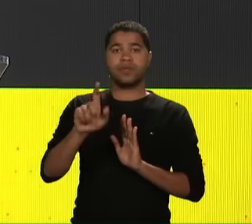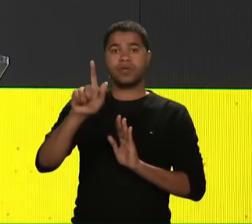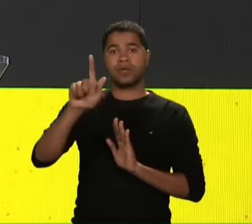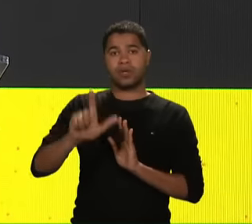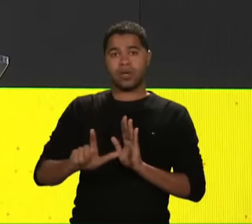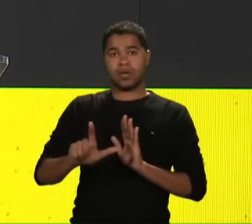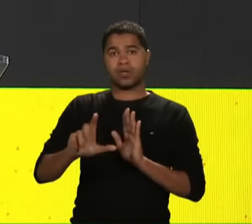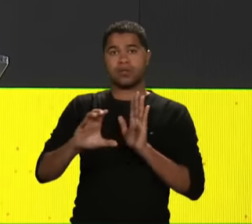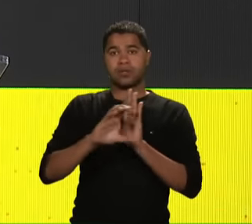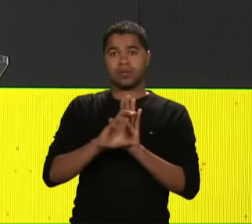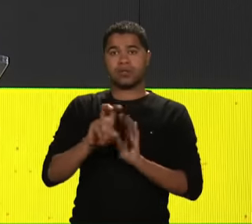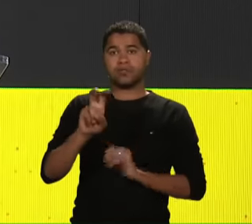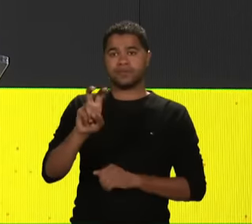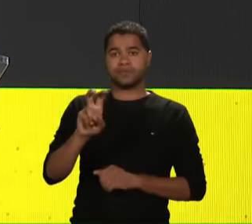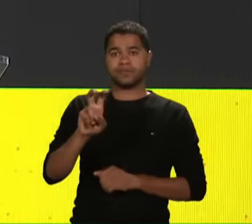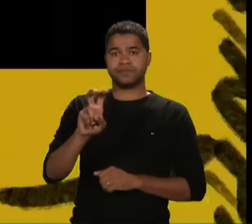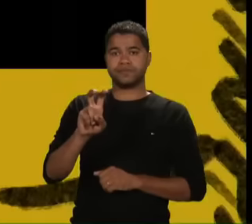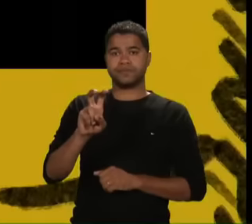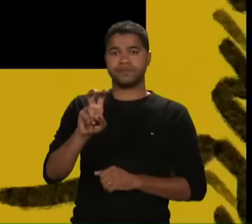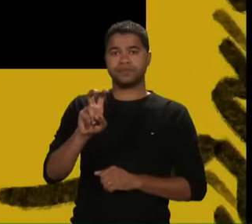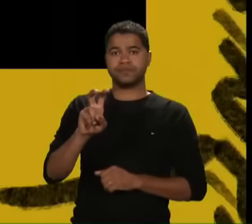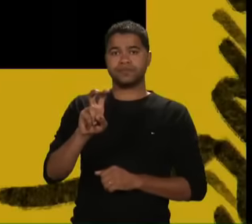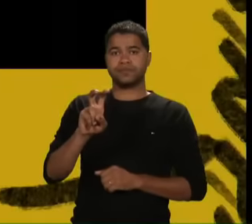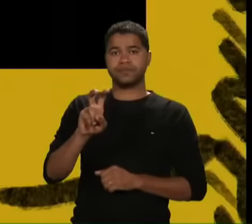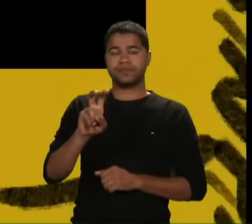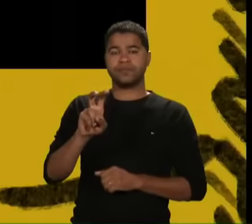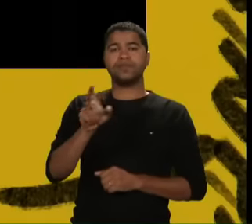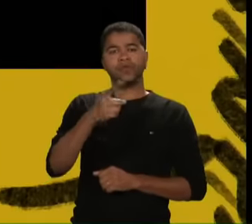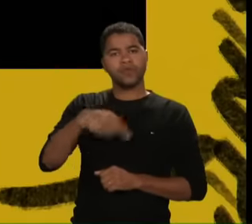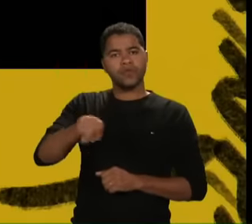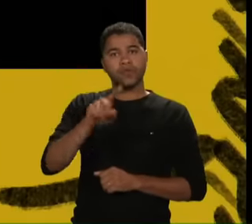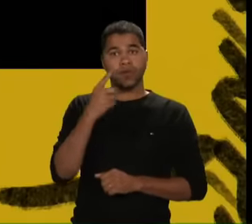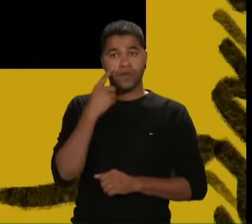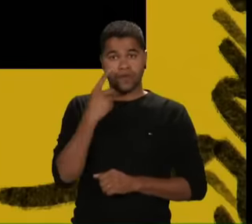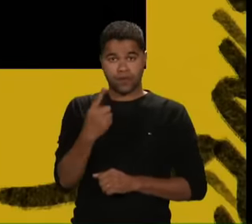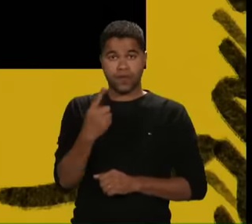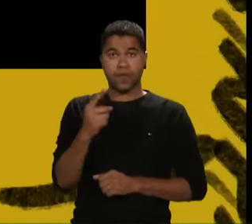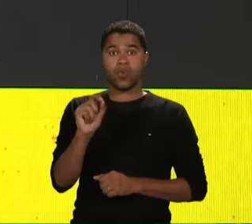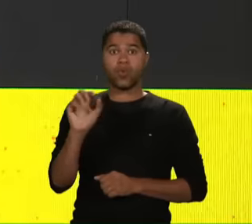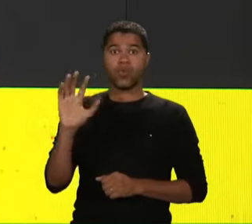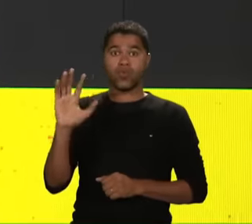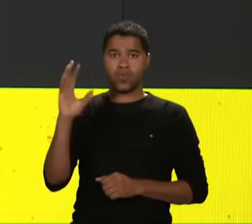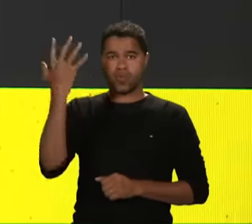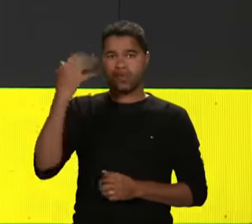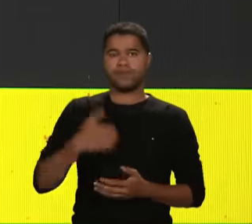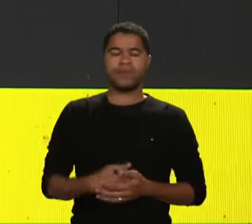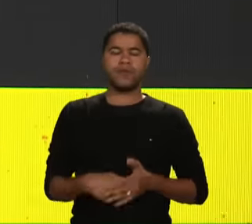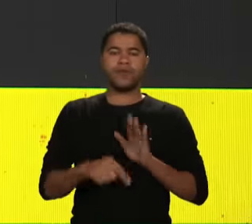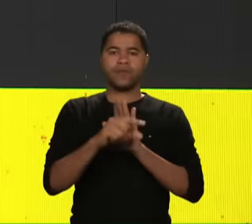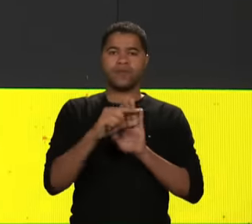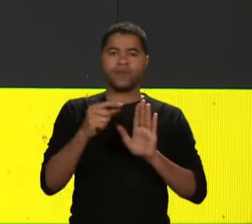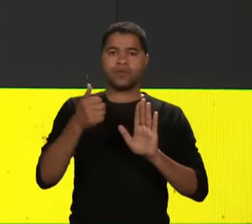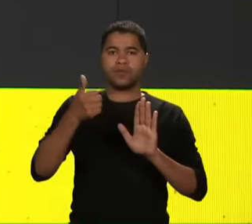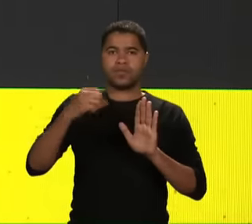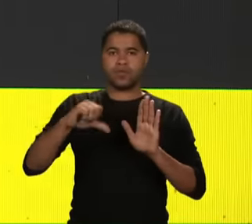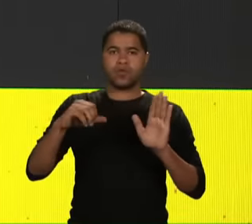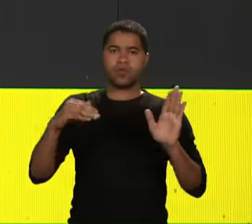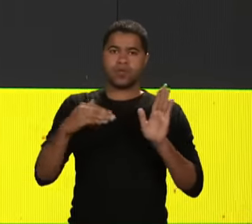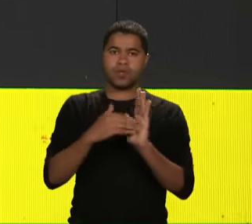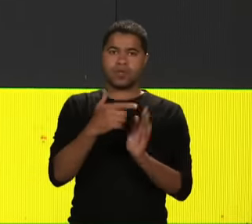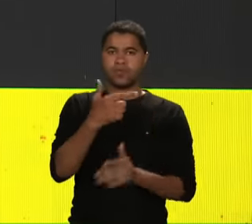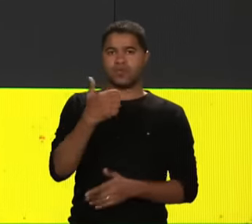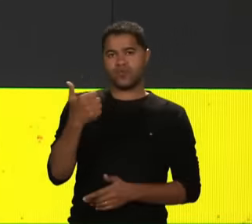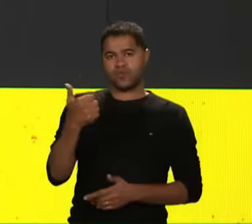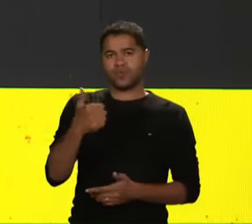Gálatas, capítulo 5. Você vai ver aqui o que é que acontece. Verso 19 a